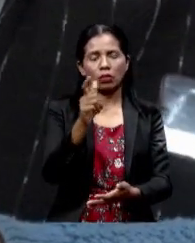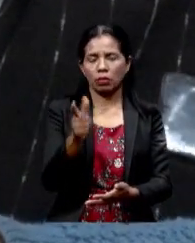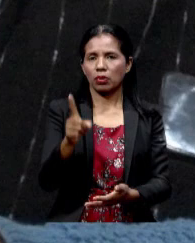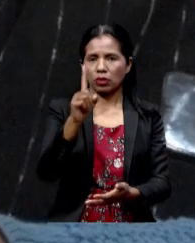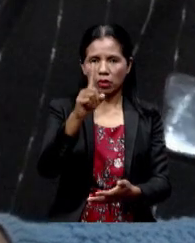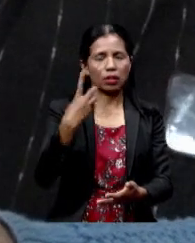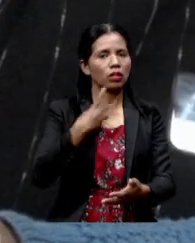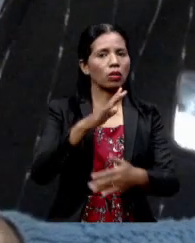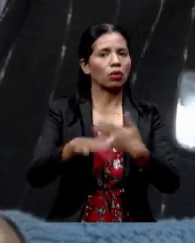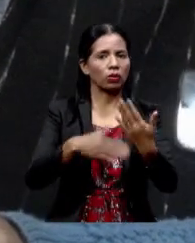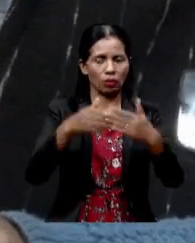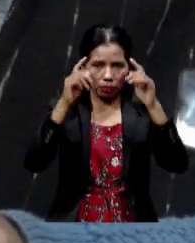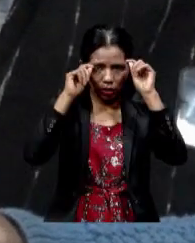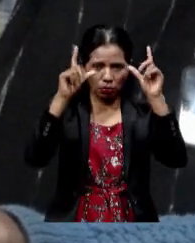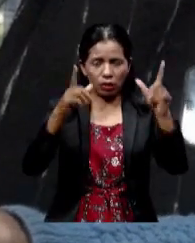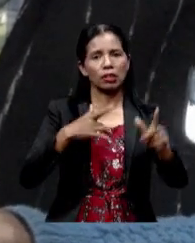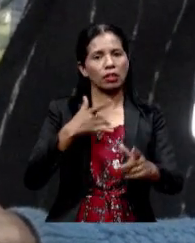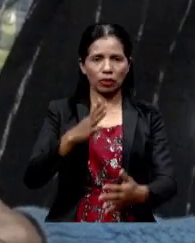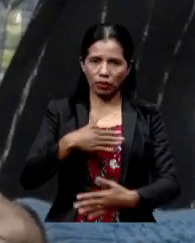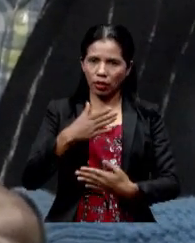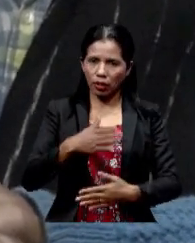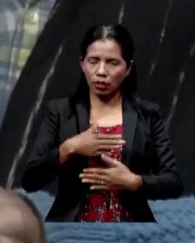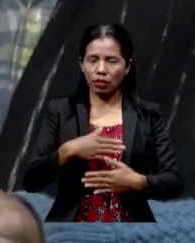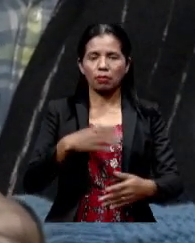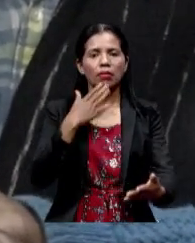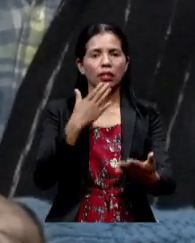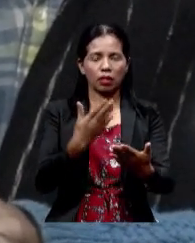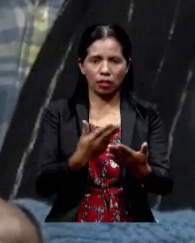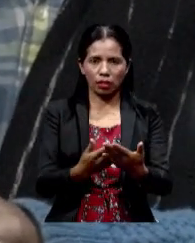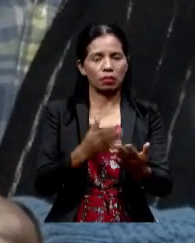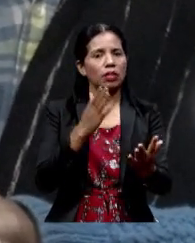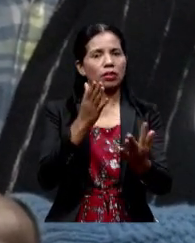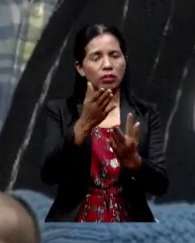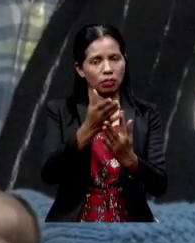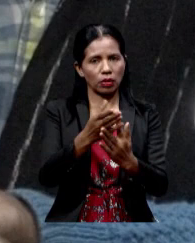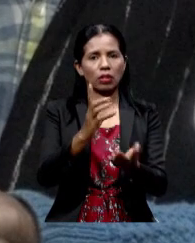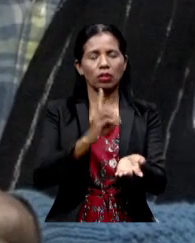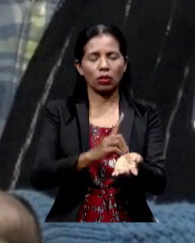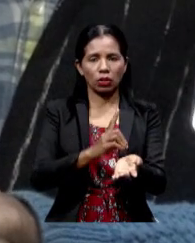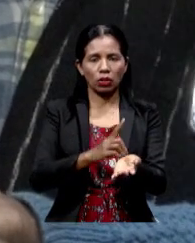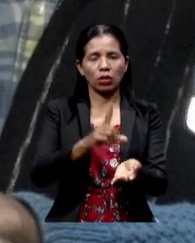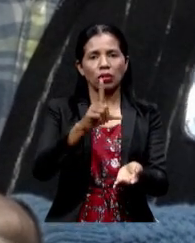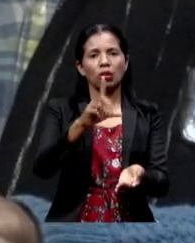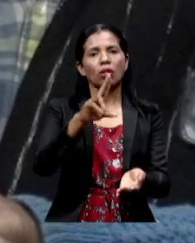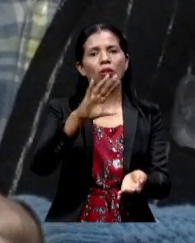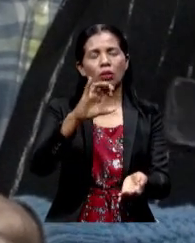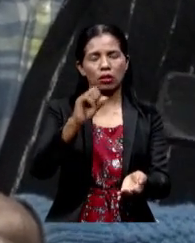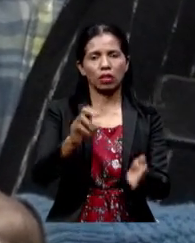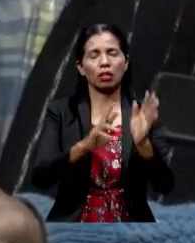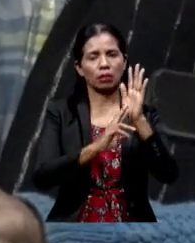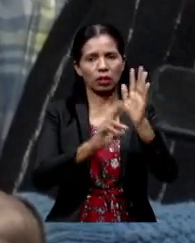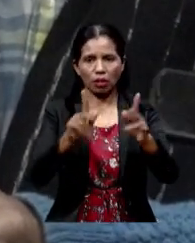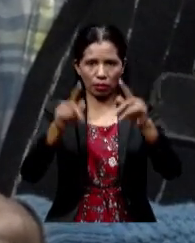2021, e estou timorando, estou orgulho. Ba sucesso nebe Dr. Luiz Cardoso Takas Hetan ne representa ita Timoroan